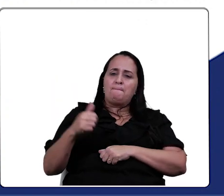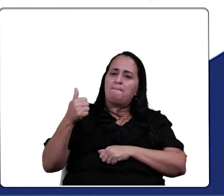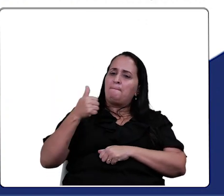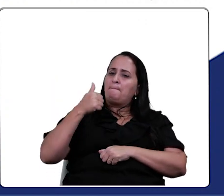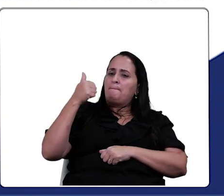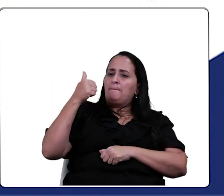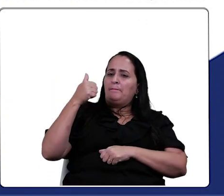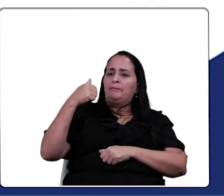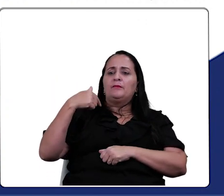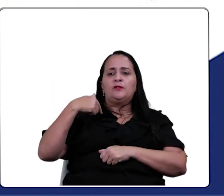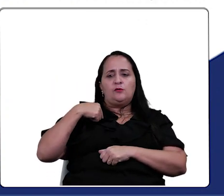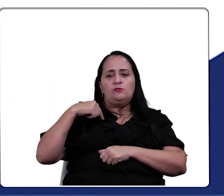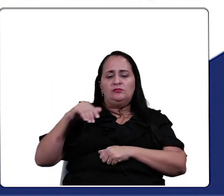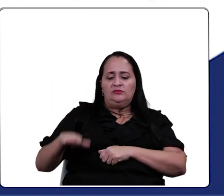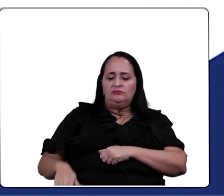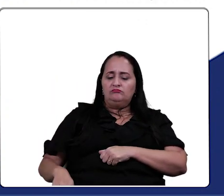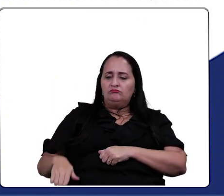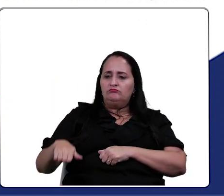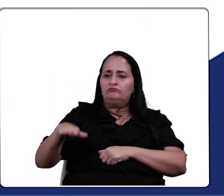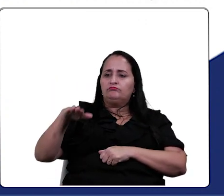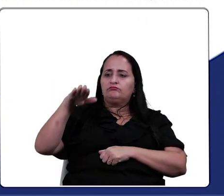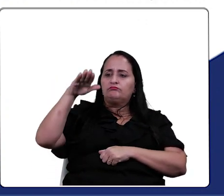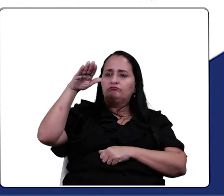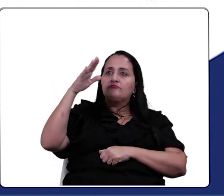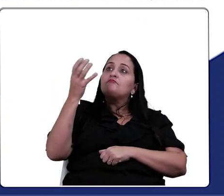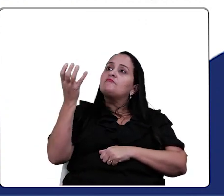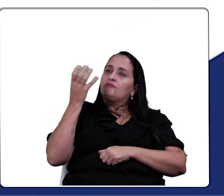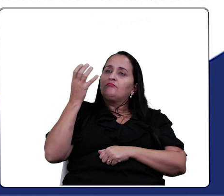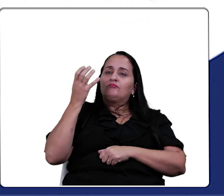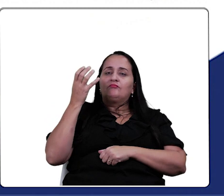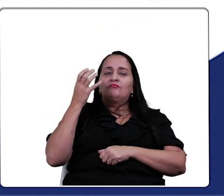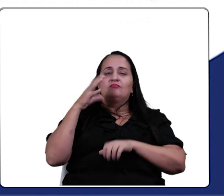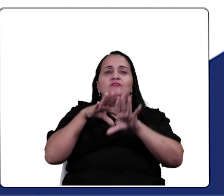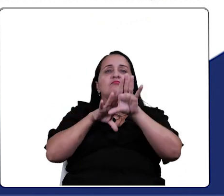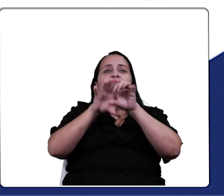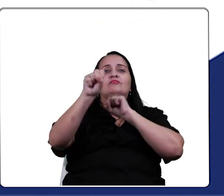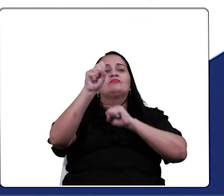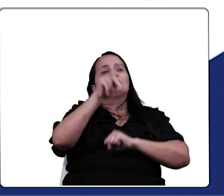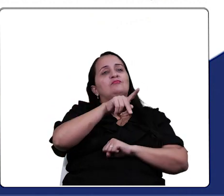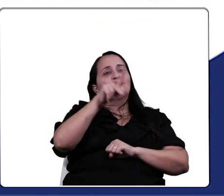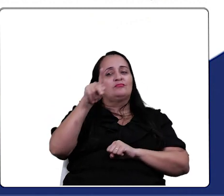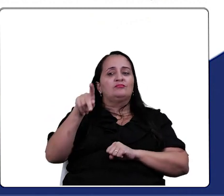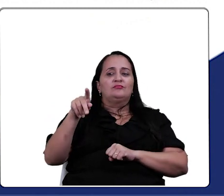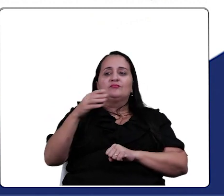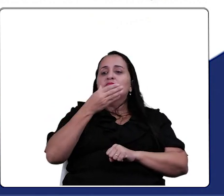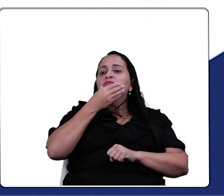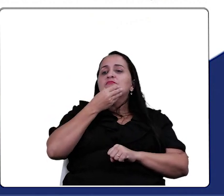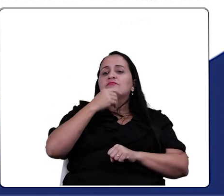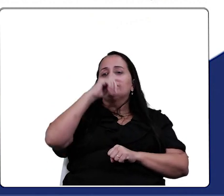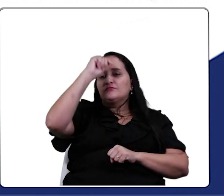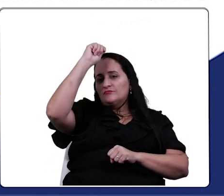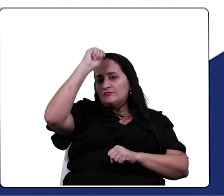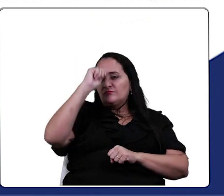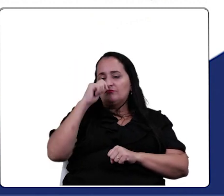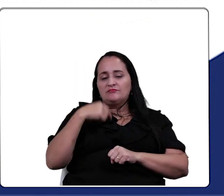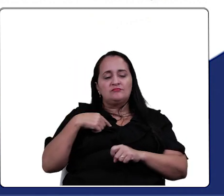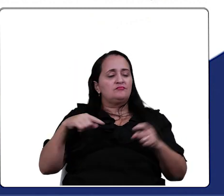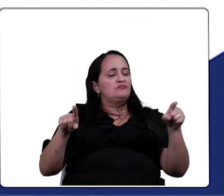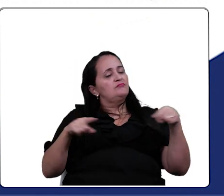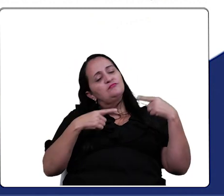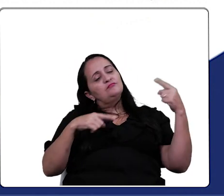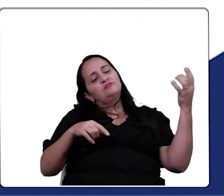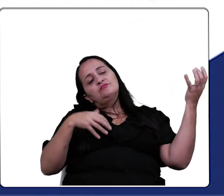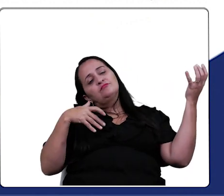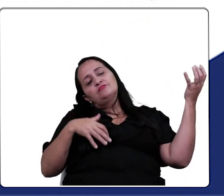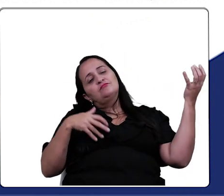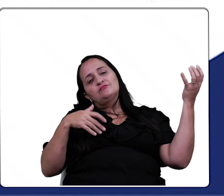está dizendo: quando eu crescer, quero ser professora. O amiguinho de chapéu diz: quero ser